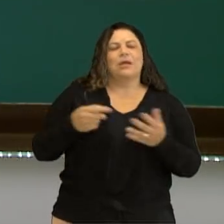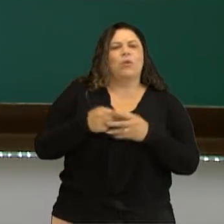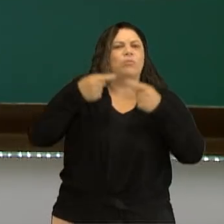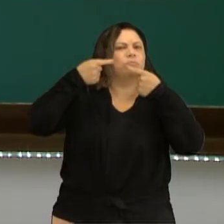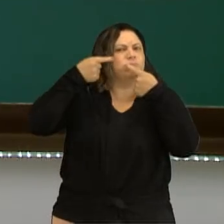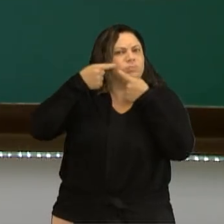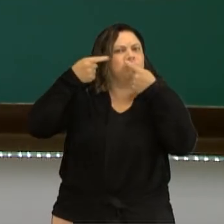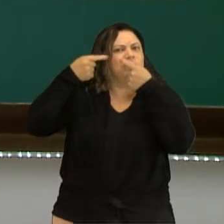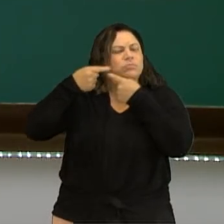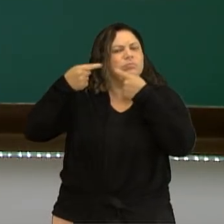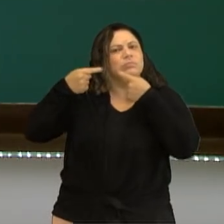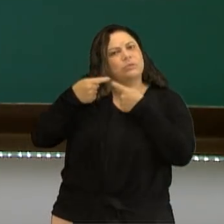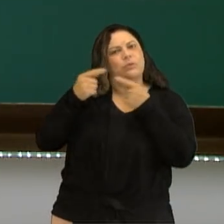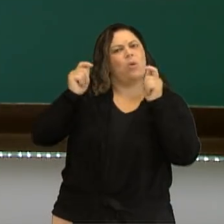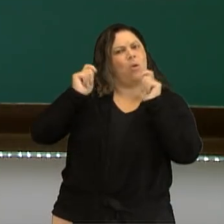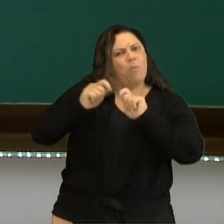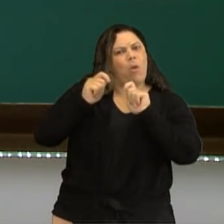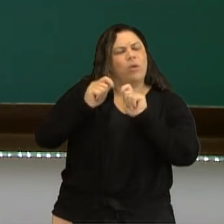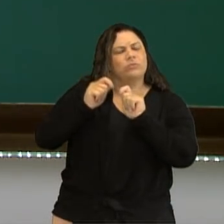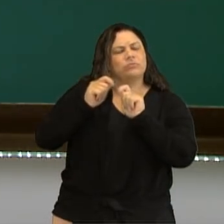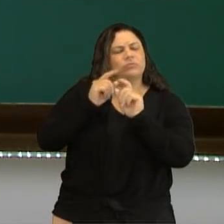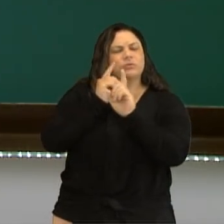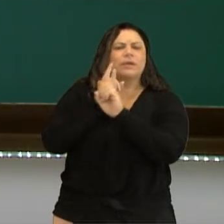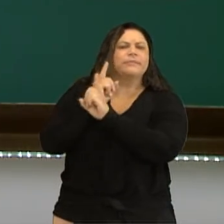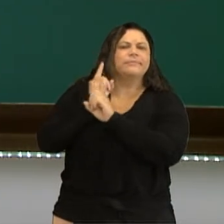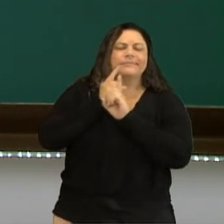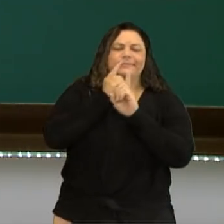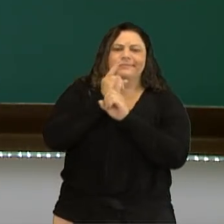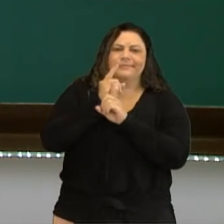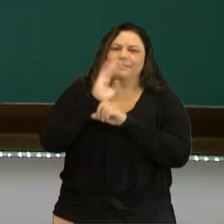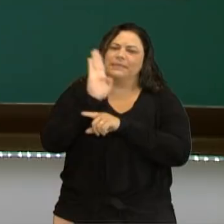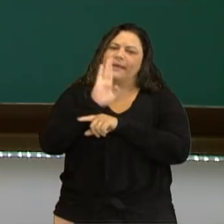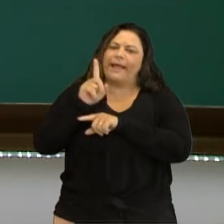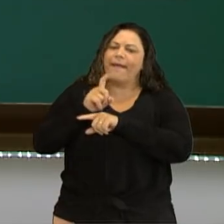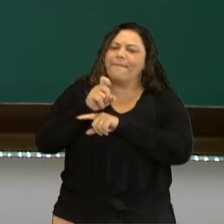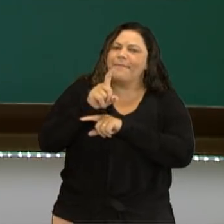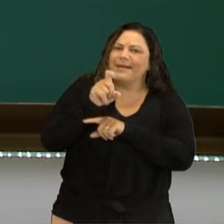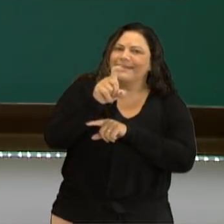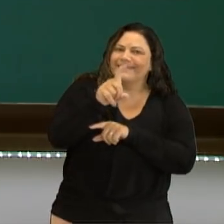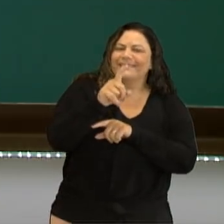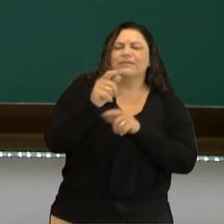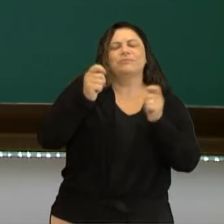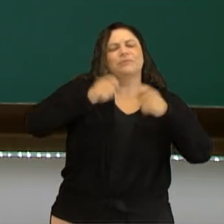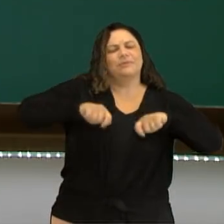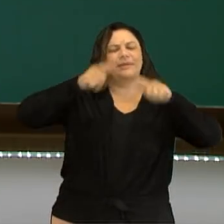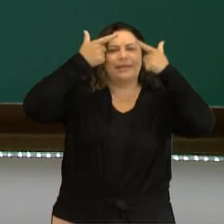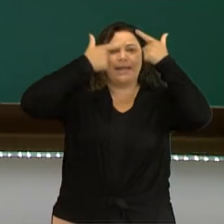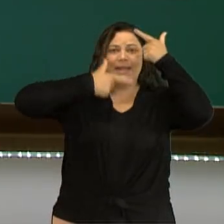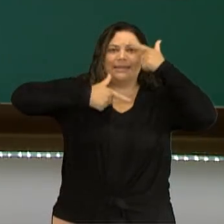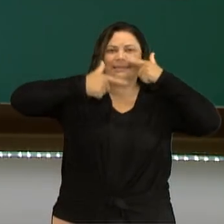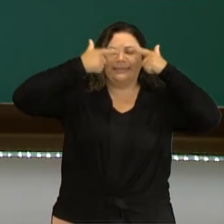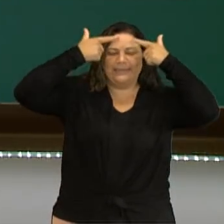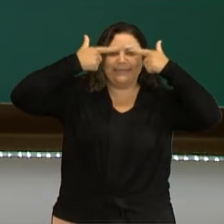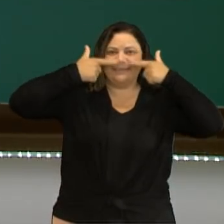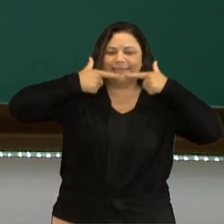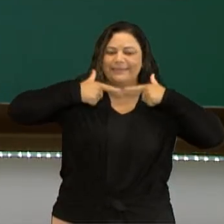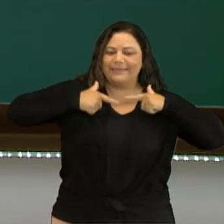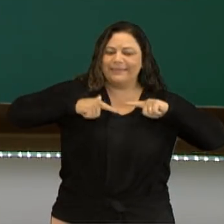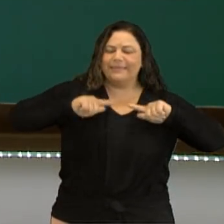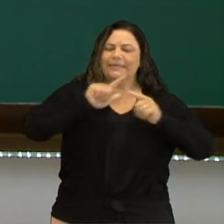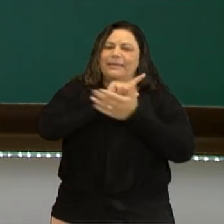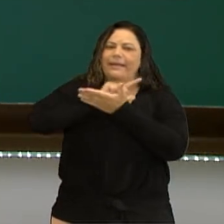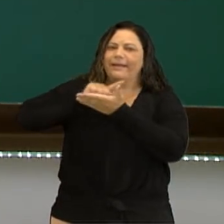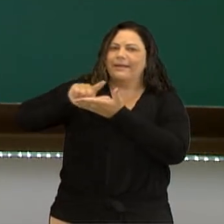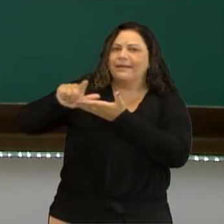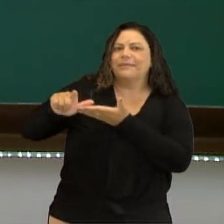posso encontrar bactérias nessa região. Por isso que é importante fazer a higienização do corpo, lavar bem o